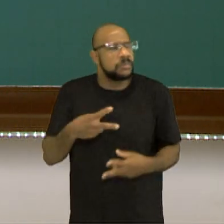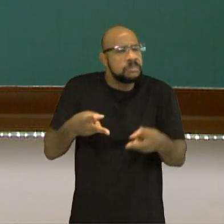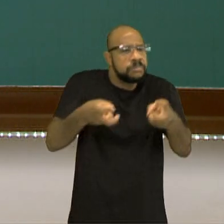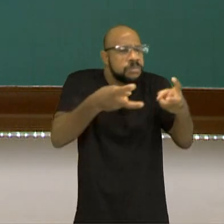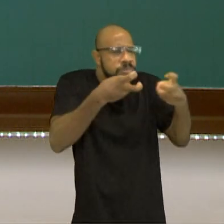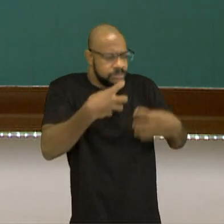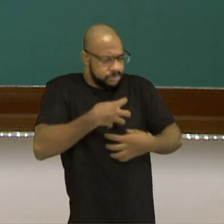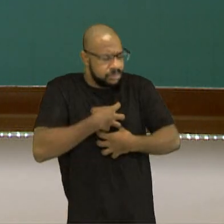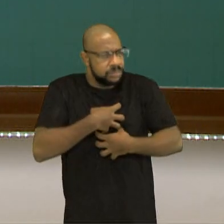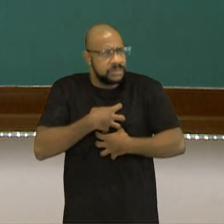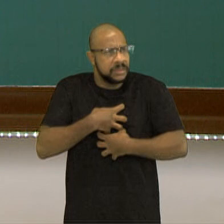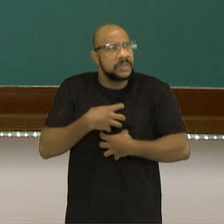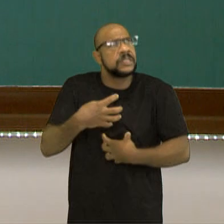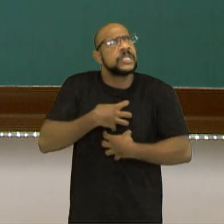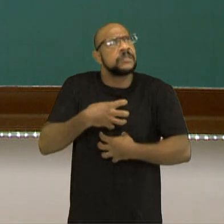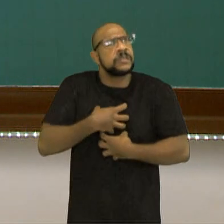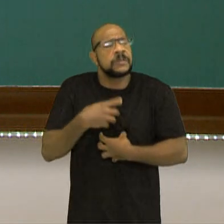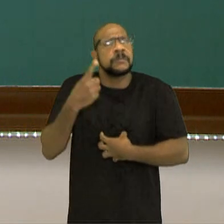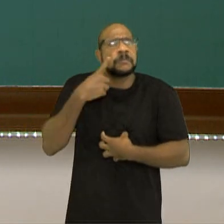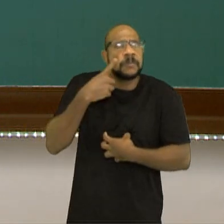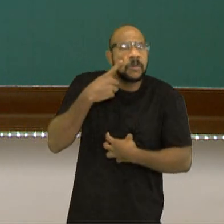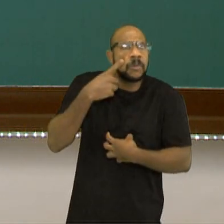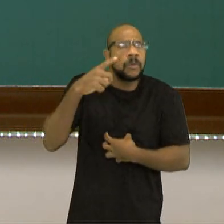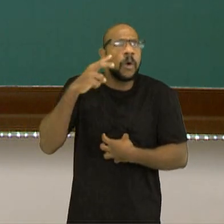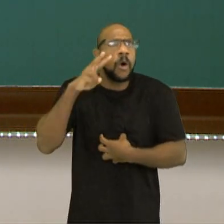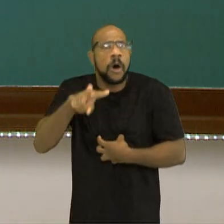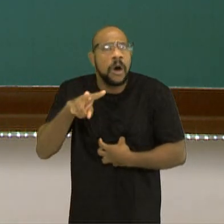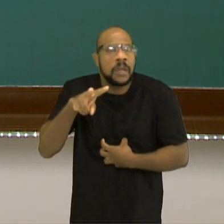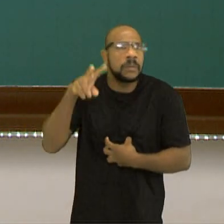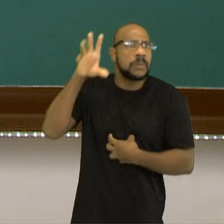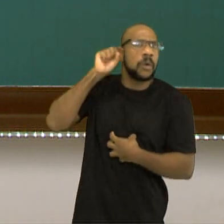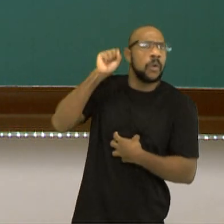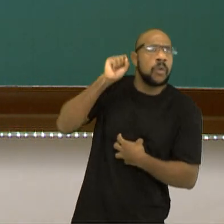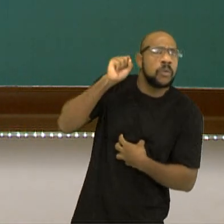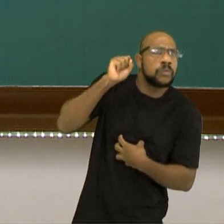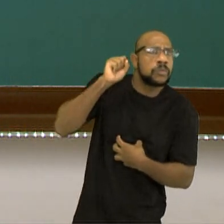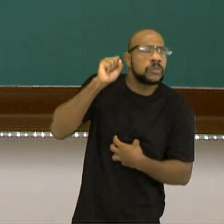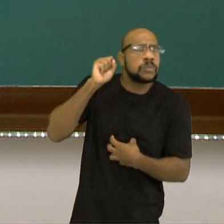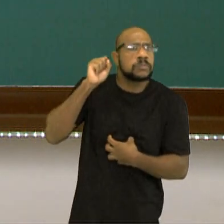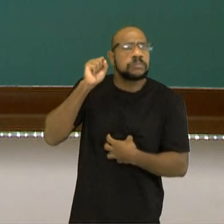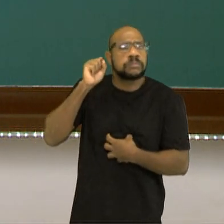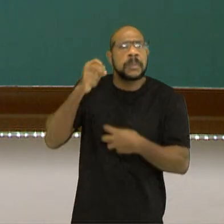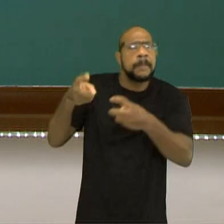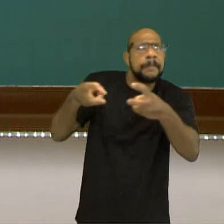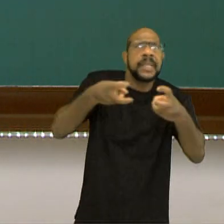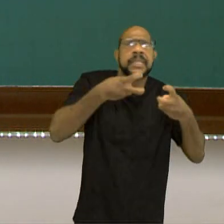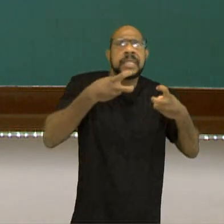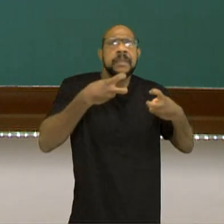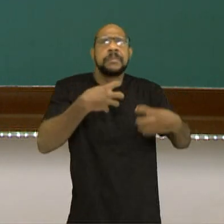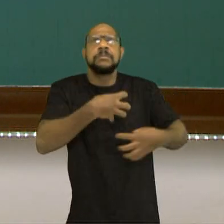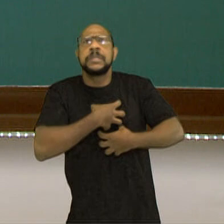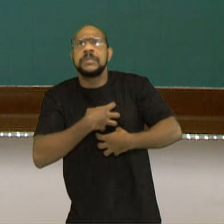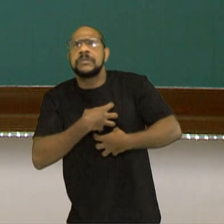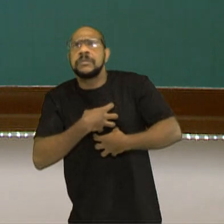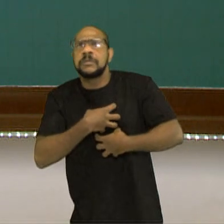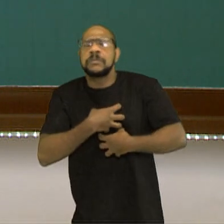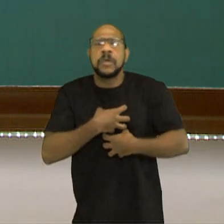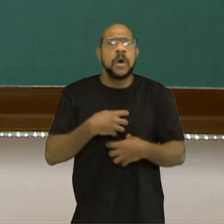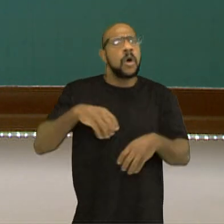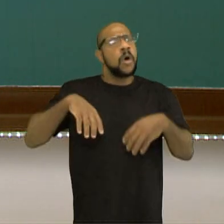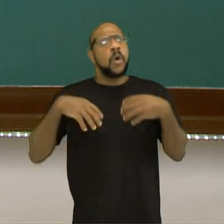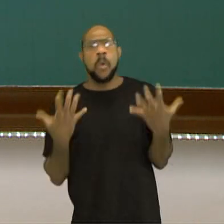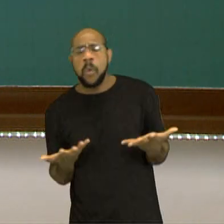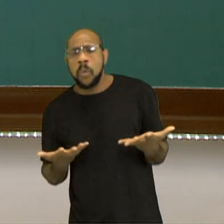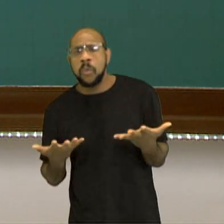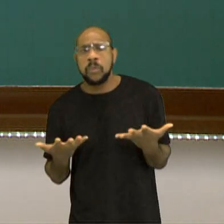meus sentidos, pode ser considerado uma fonte de conhecimento? Ou apenas aquilo que está na minha cabeça,